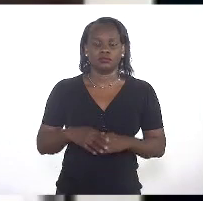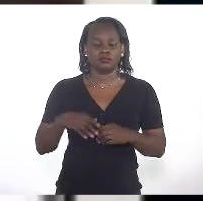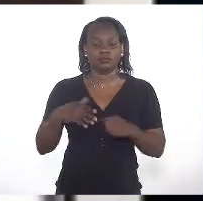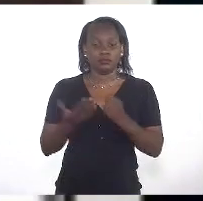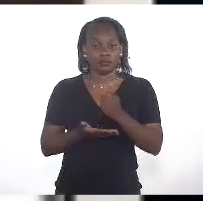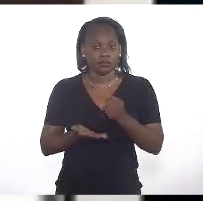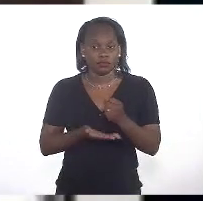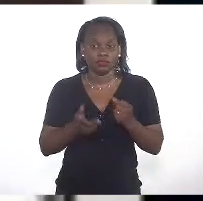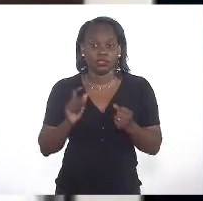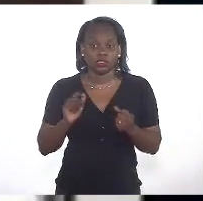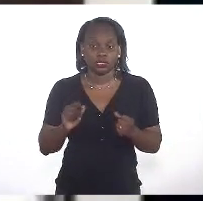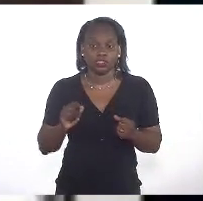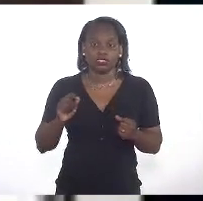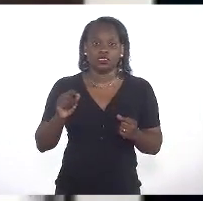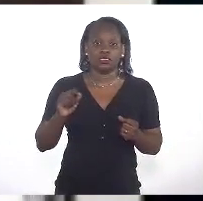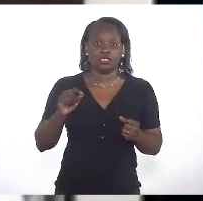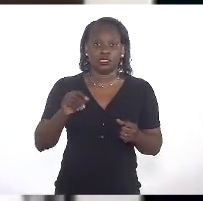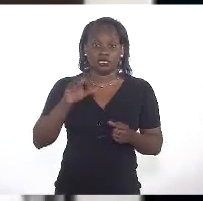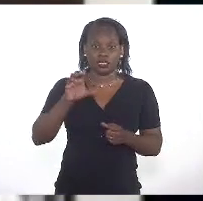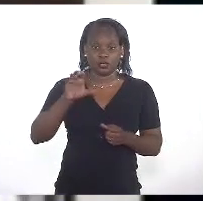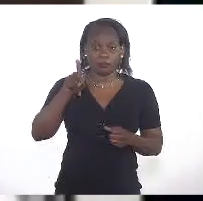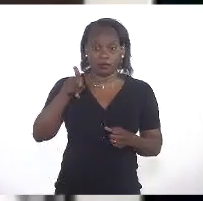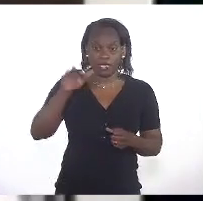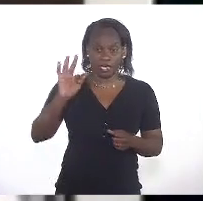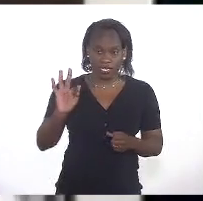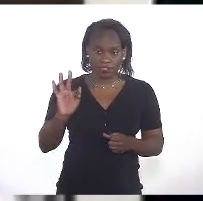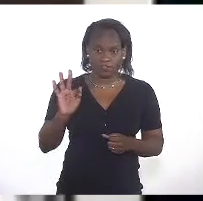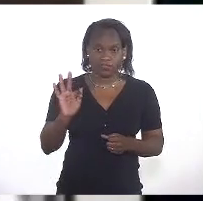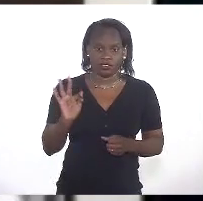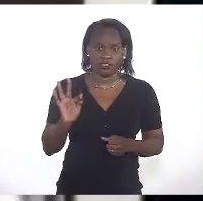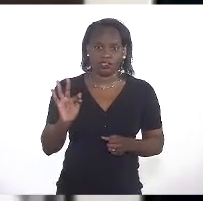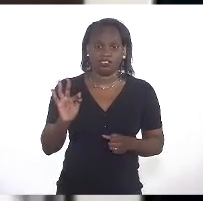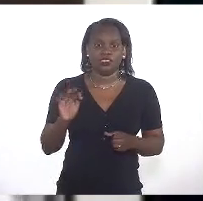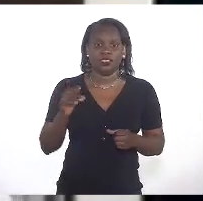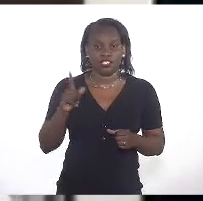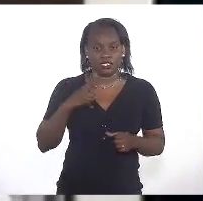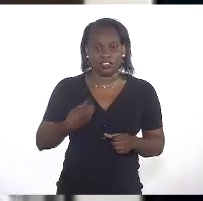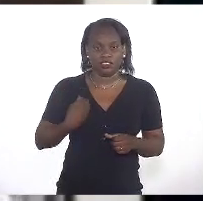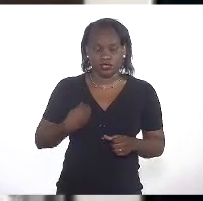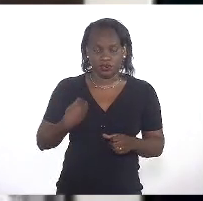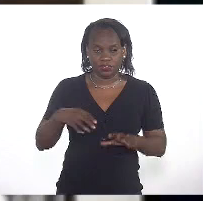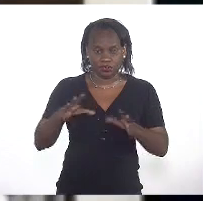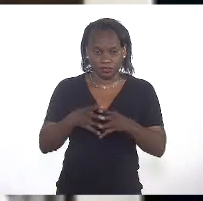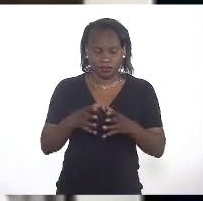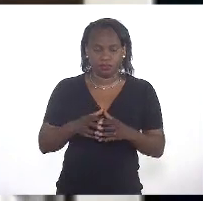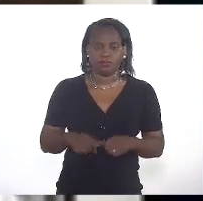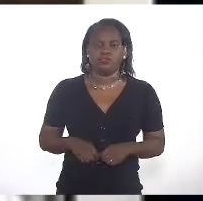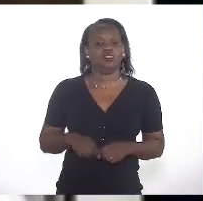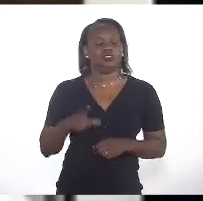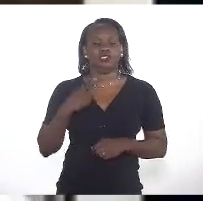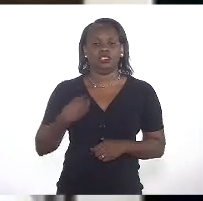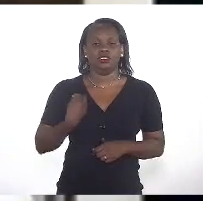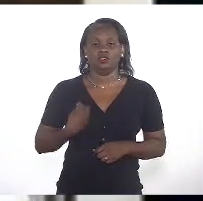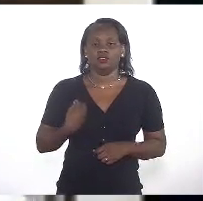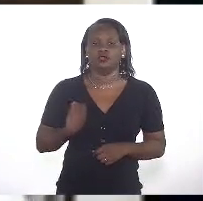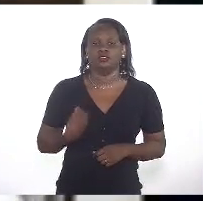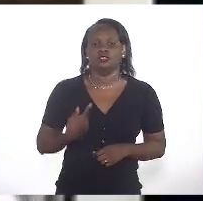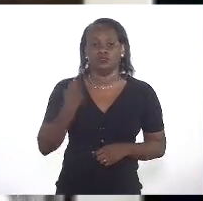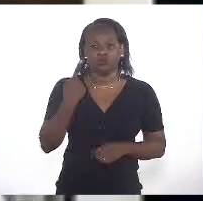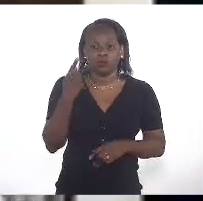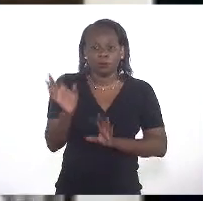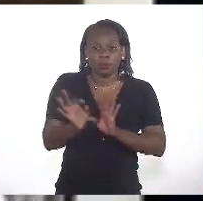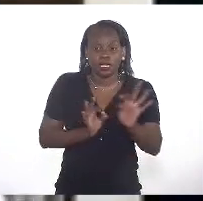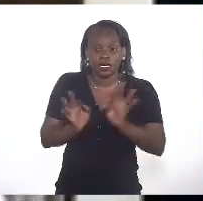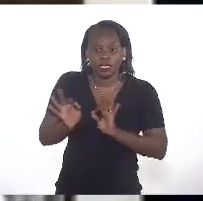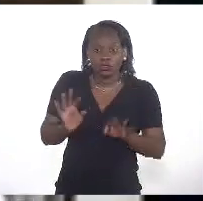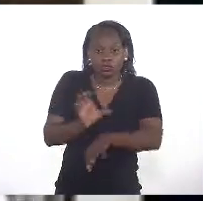fundamentado naquilo que nós chamamos de CPF, na existência do conselho, na existência de um plano